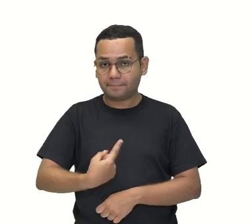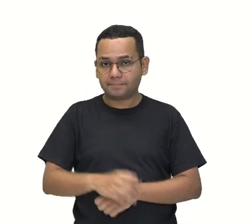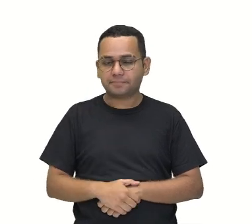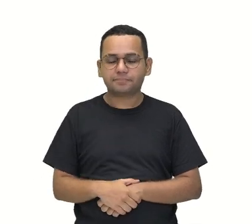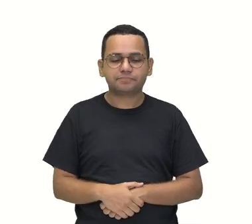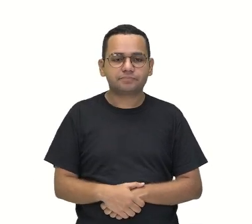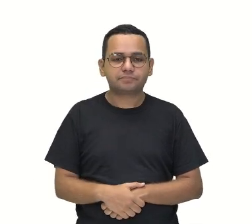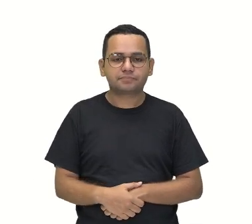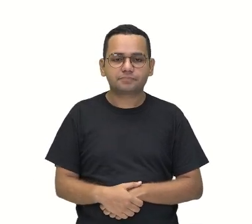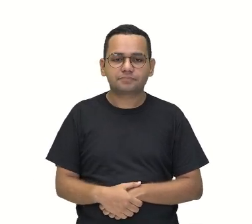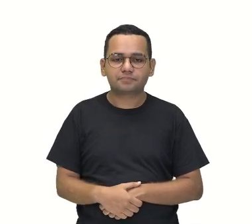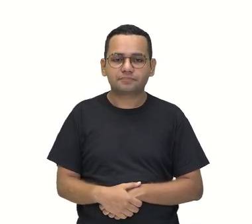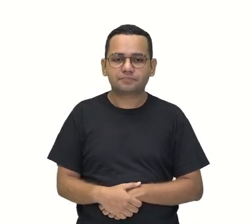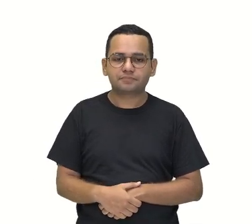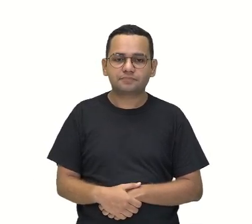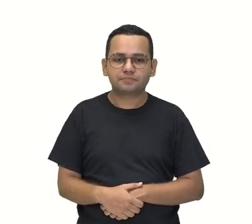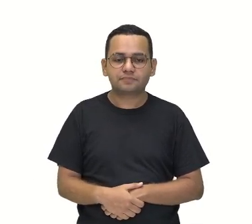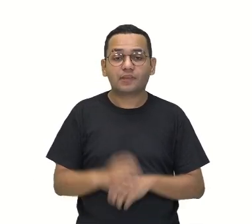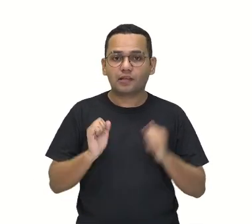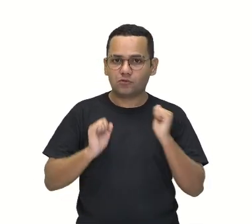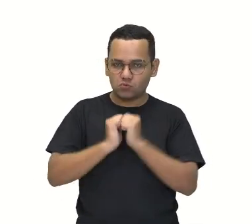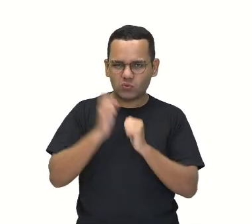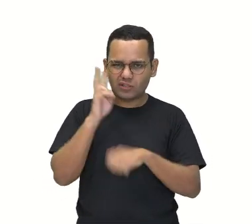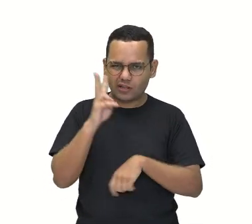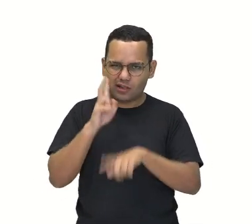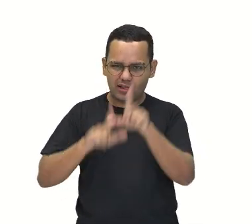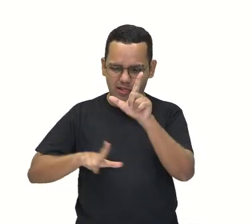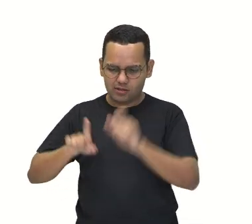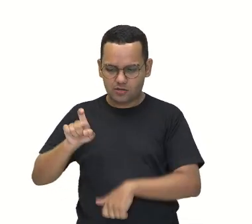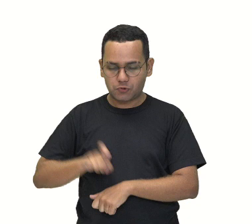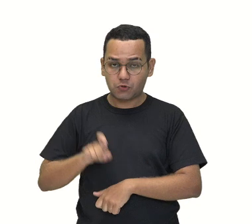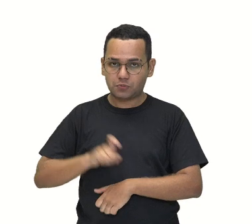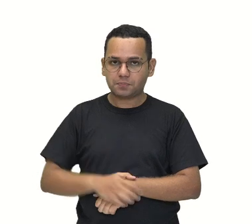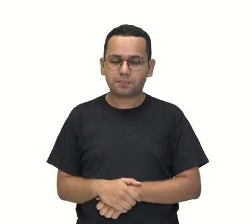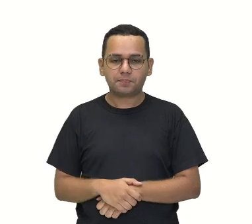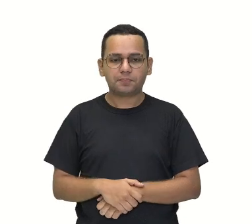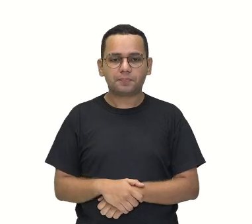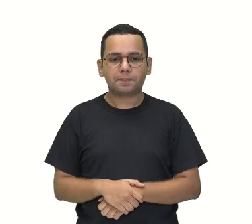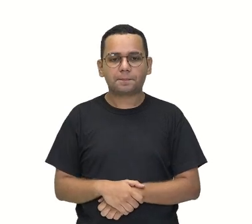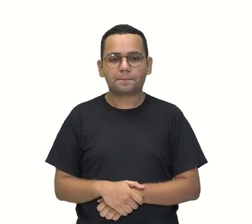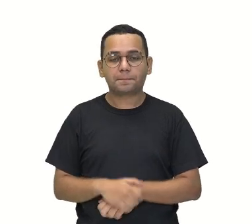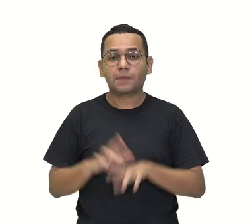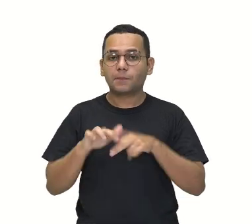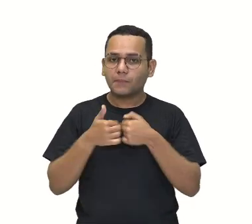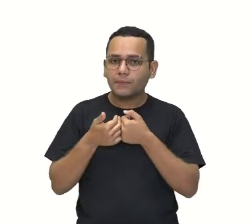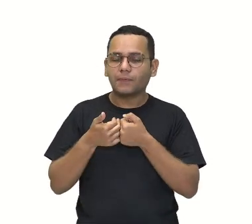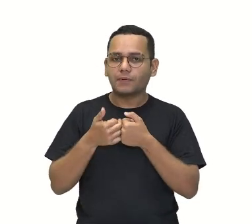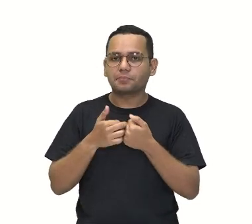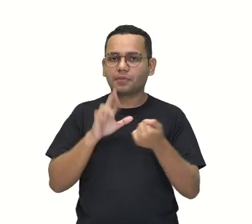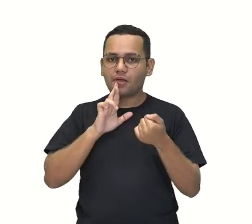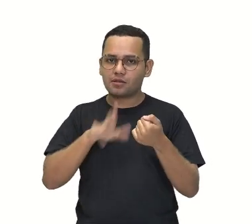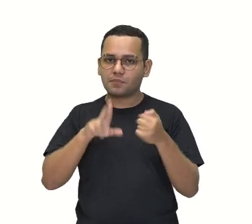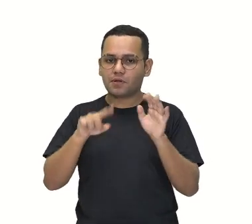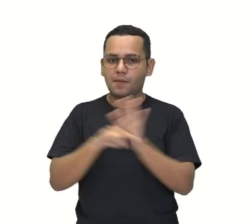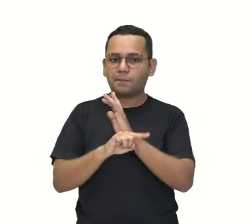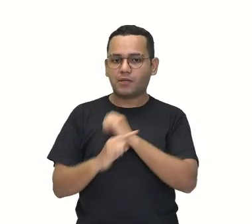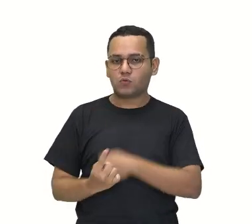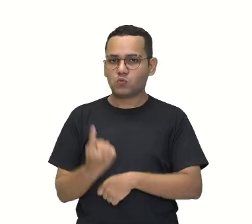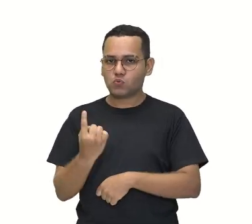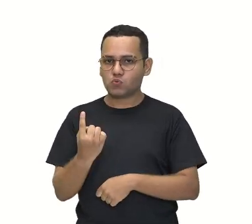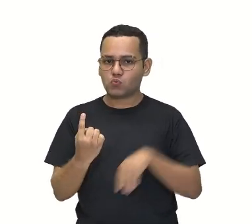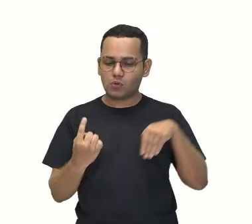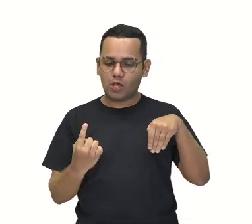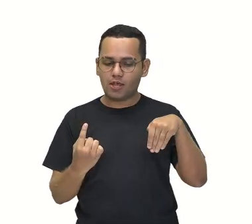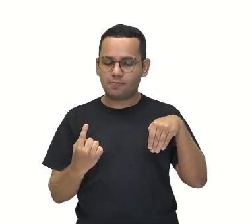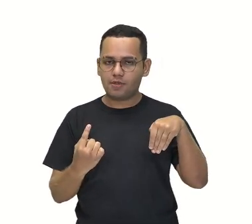coeficiente angular, é justamente quem está acompanhando o x, ou seja, o nosso valor de m é menos 1,